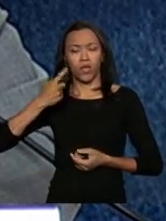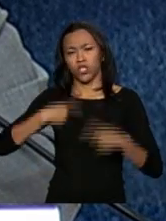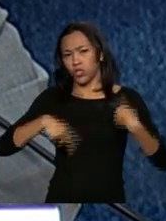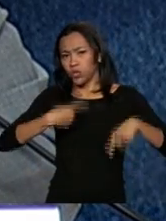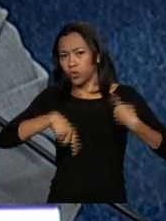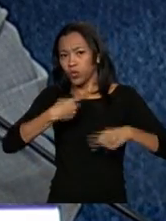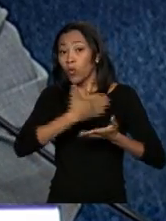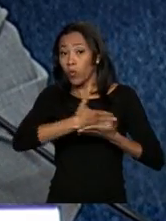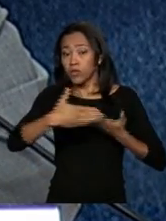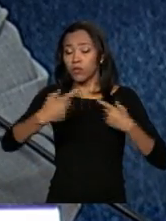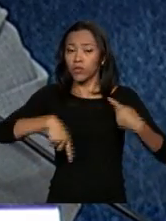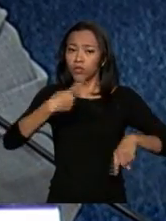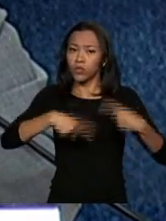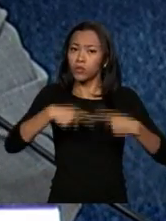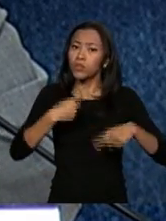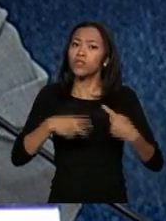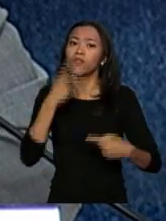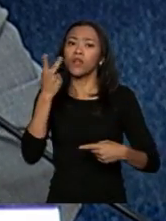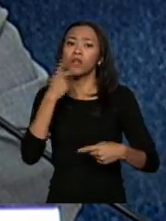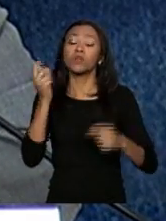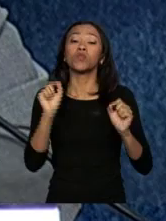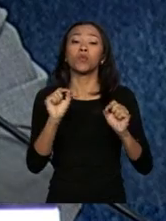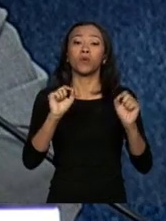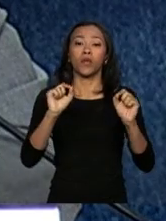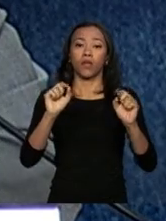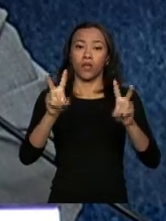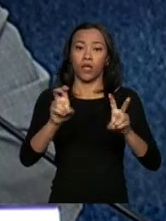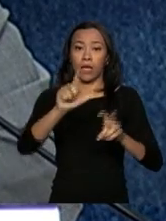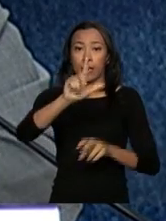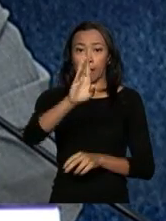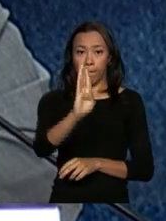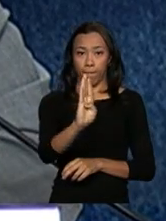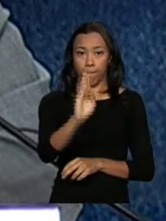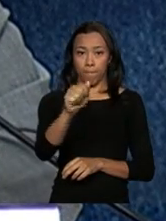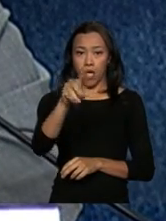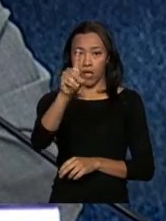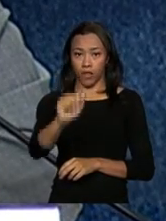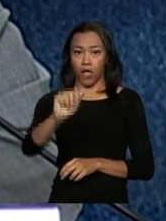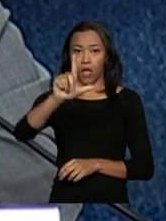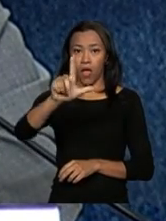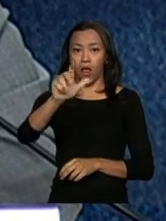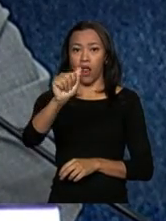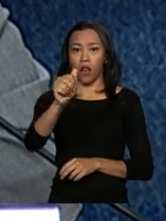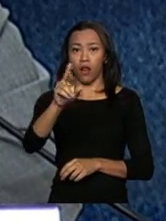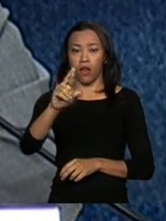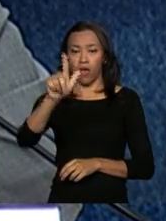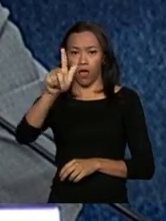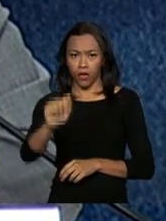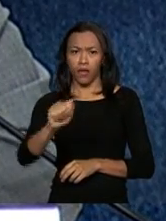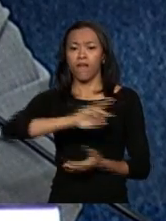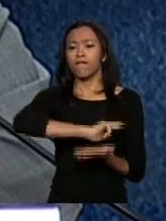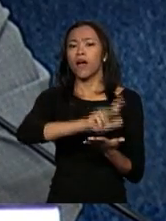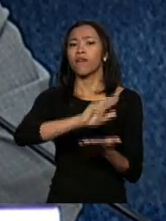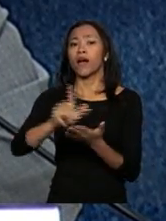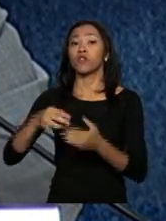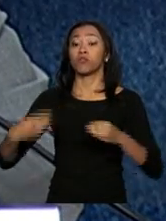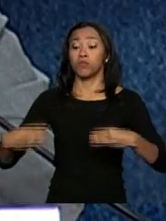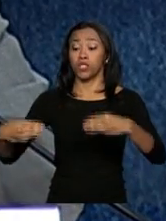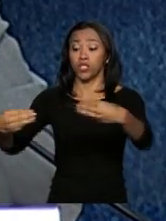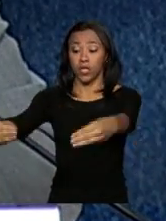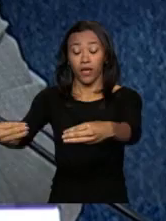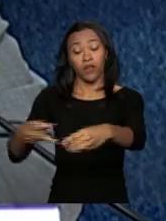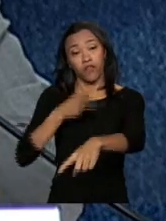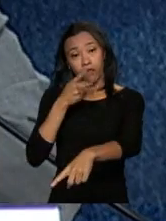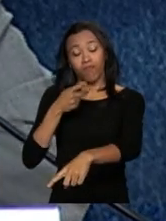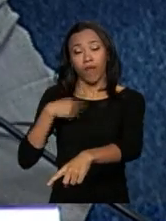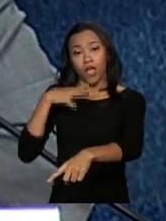de 2011 o programa nacional de banda larga já vários ministérios naquela época percebiam eh que a banda larga era uma condição